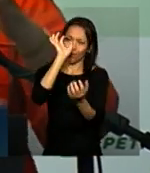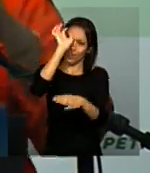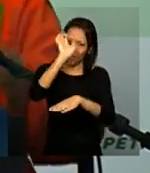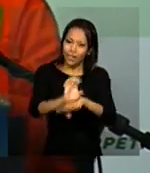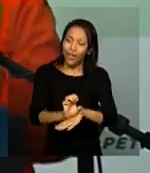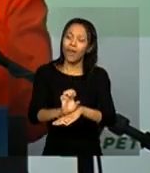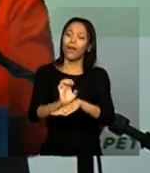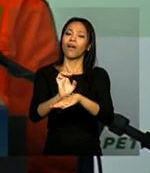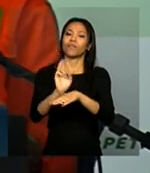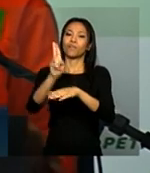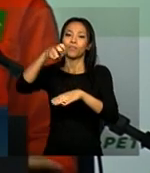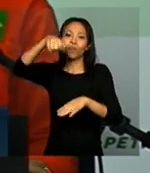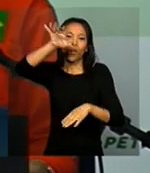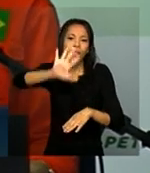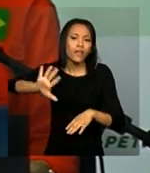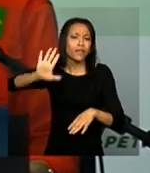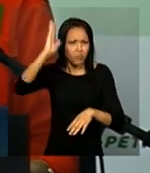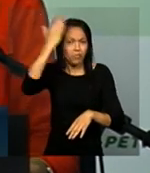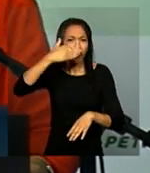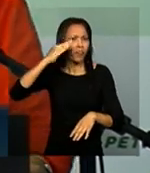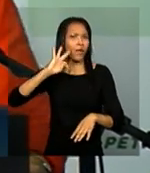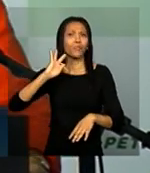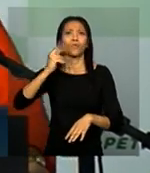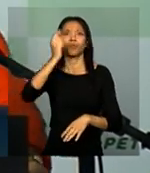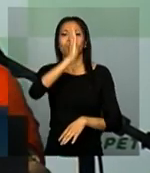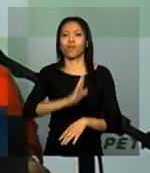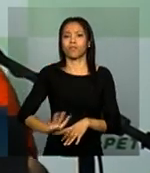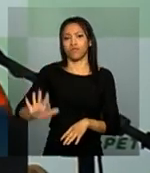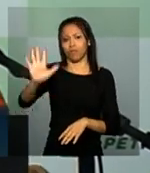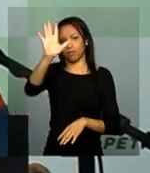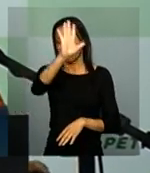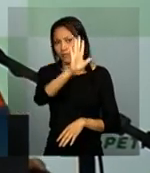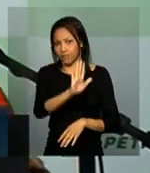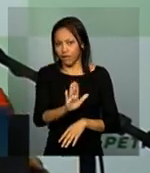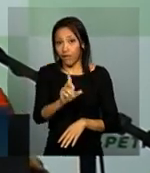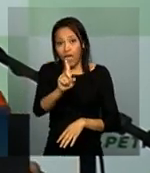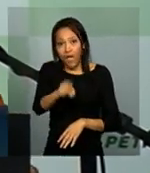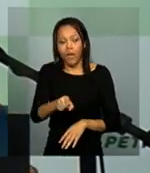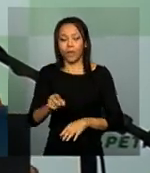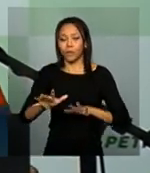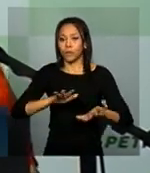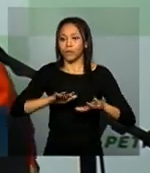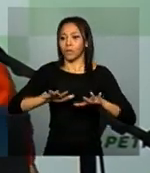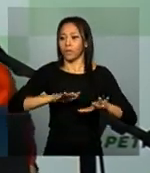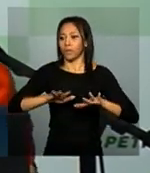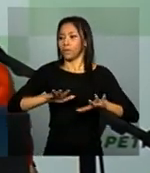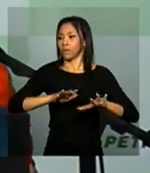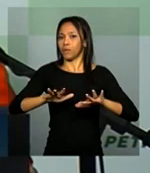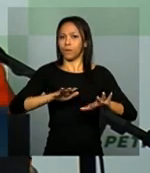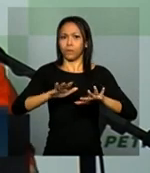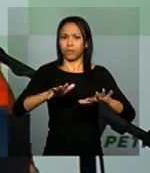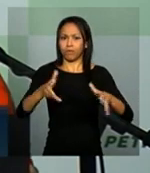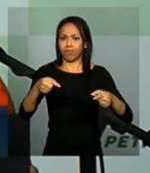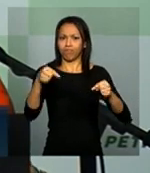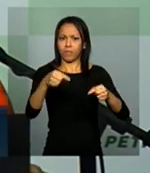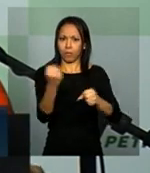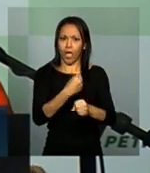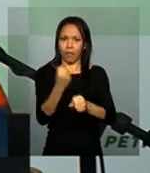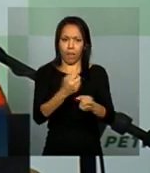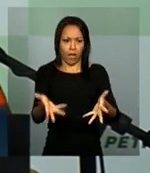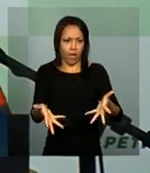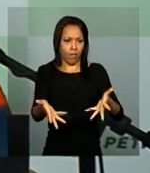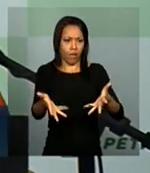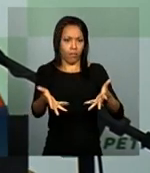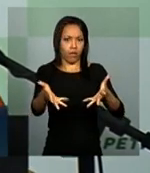Nordeste, mas prova para todo o Brasil, é o extraordinário dinamismo desse complexo